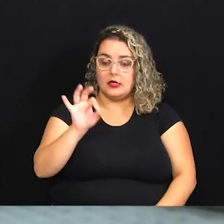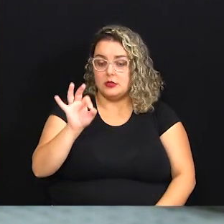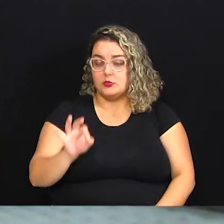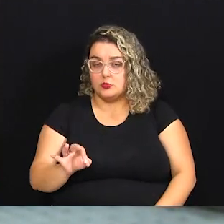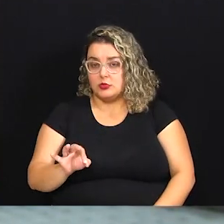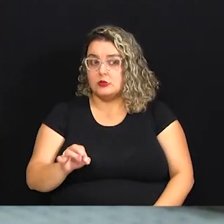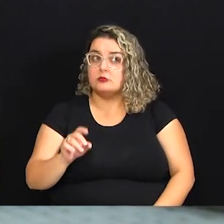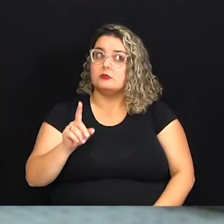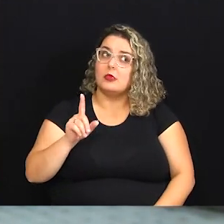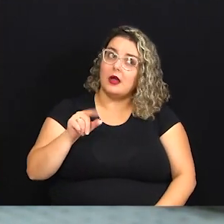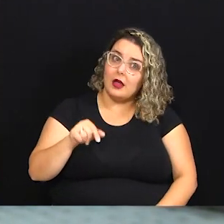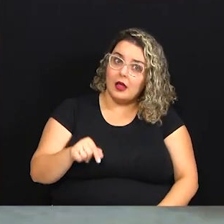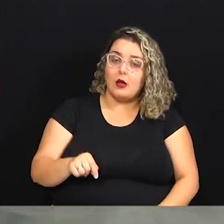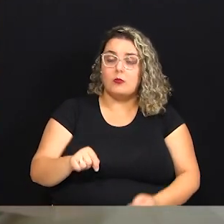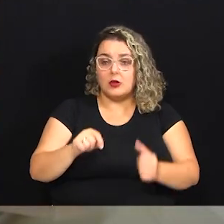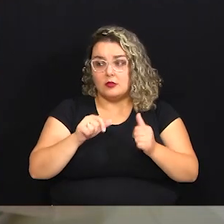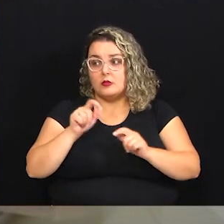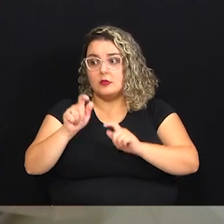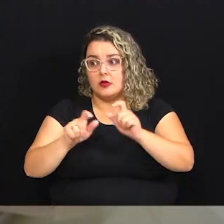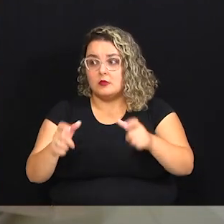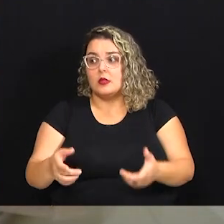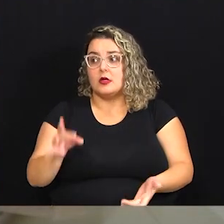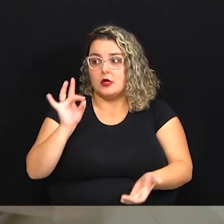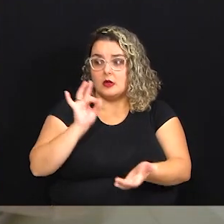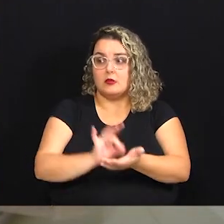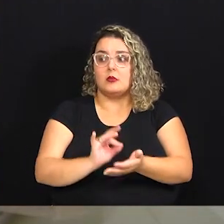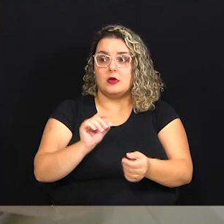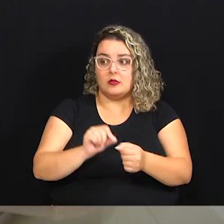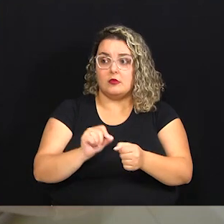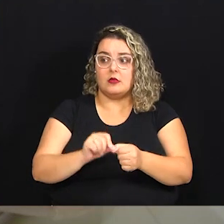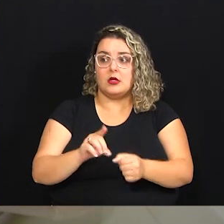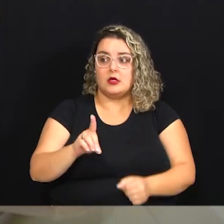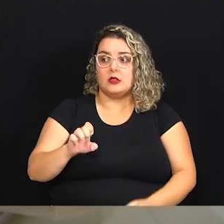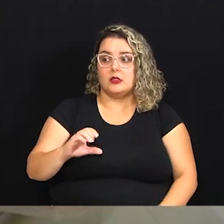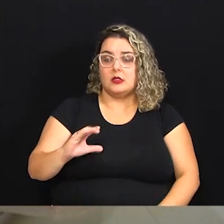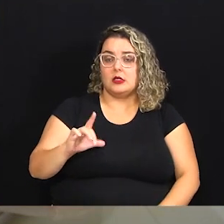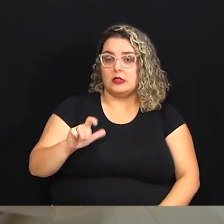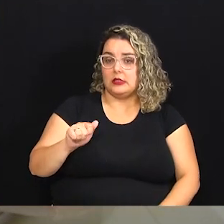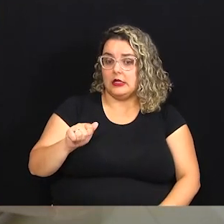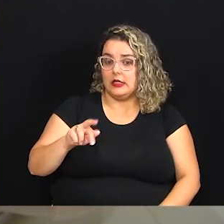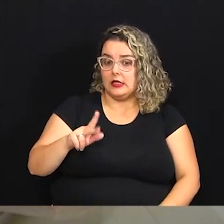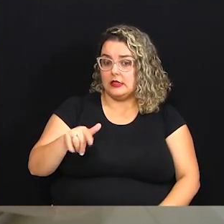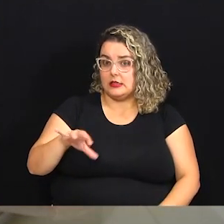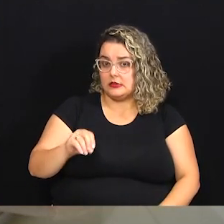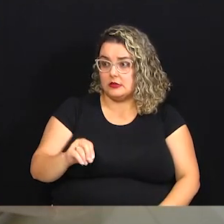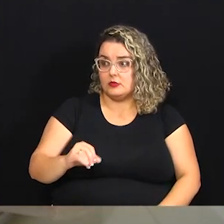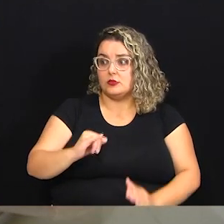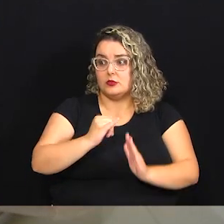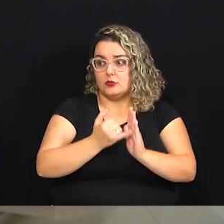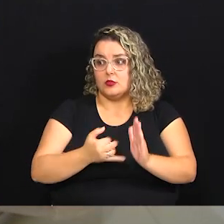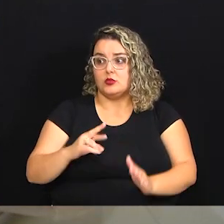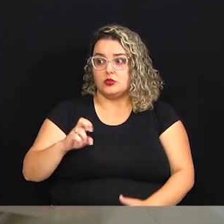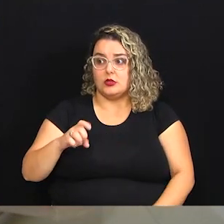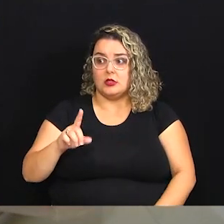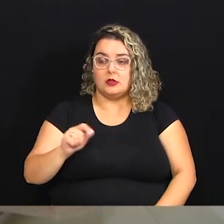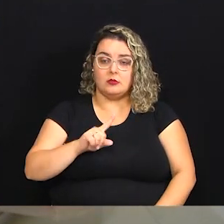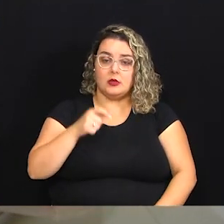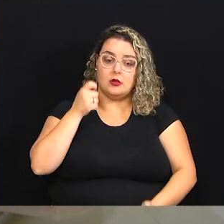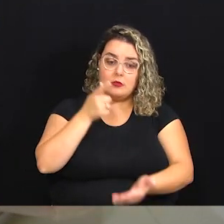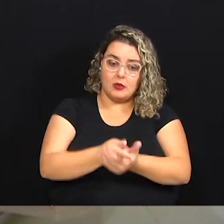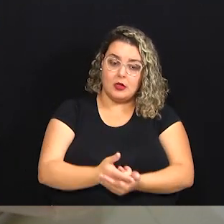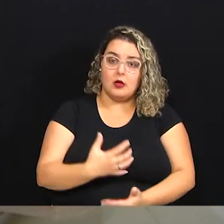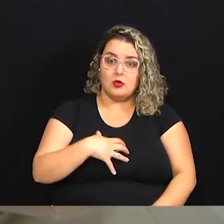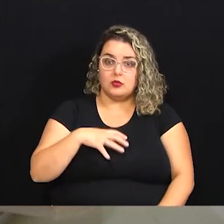10%. Então, é uma vantagem para aquelas pessoas que realmente fazem a declaração de imposto de renda e, para não pagar